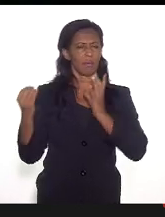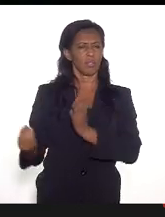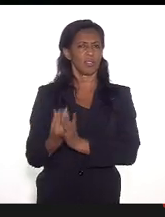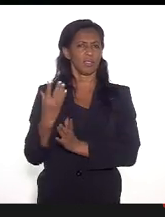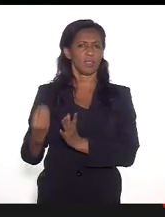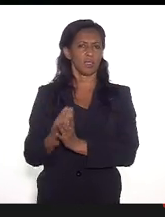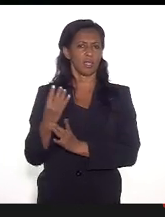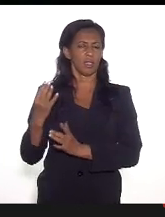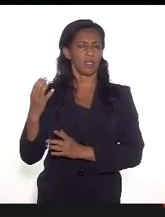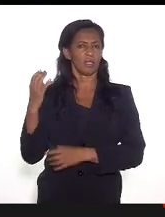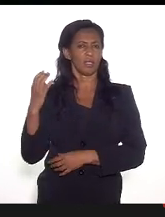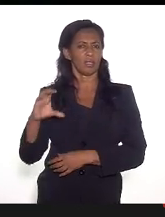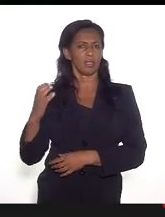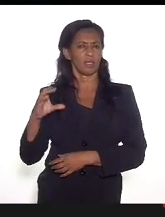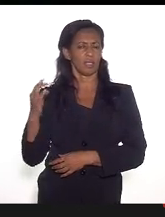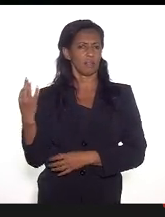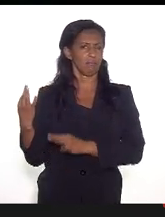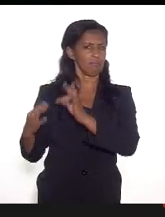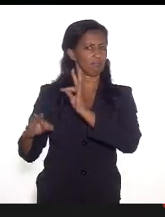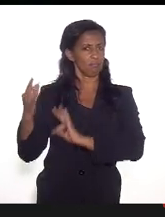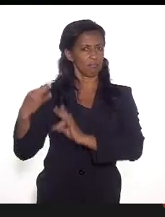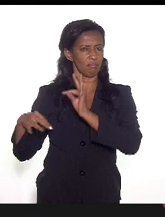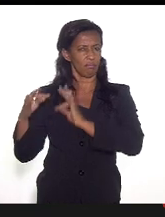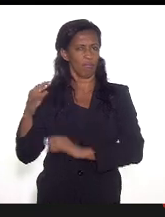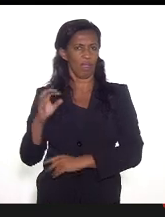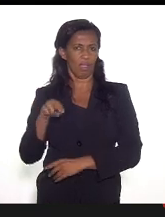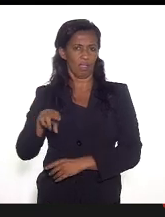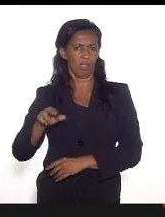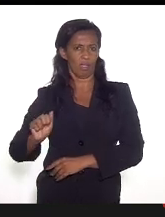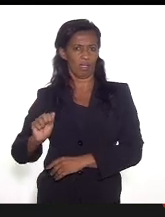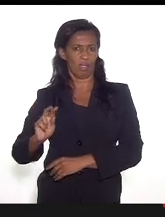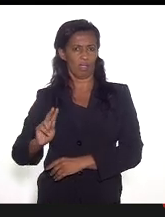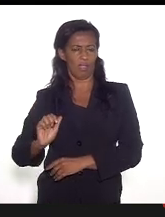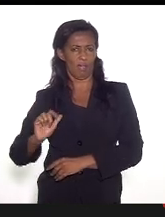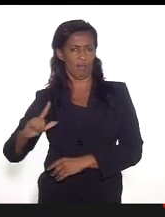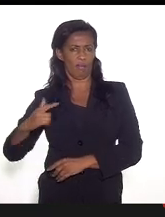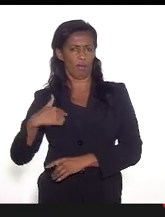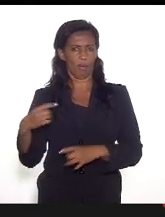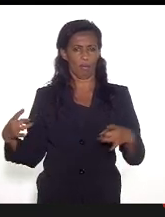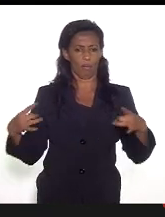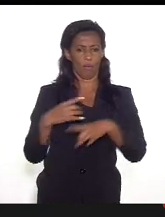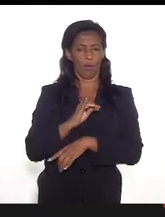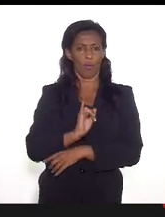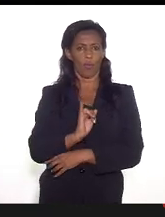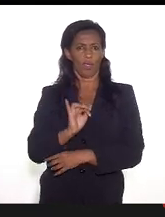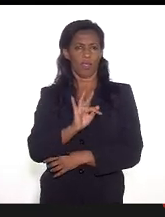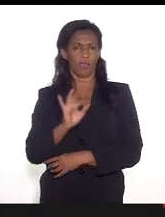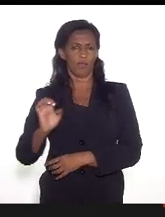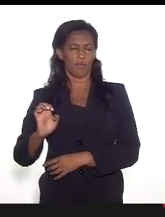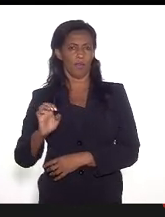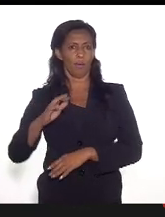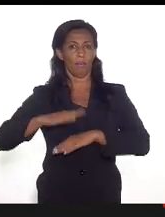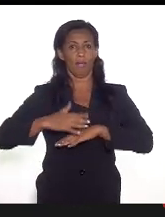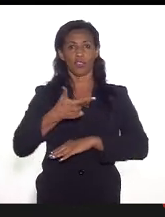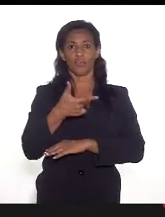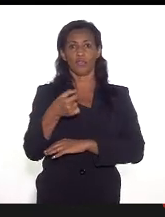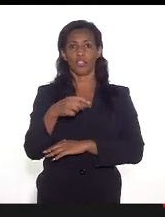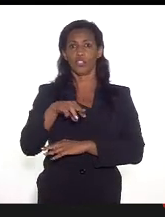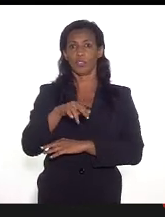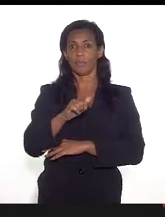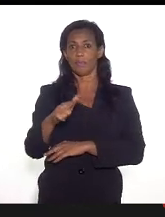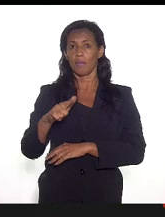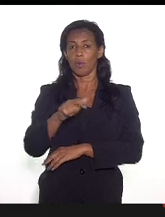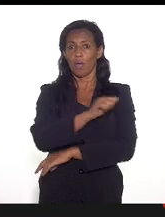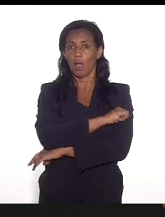Cluster Tecnológico Naval e colocar, com base nisso, o IFE também à disposição, o IFE com seus mais de 20 mil alunos, né? O que traz